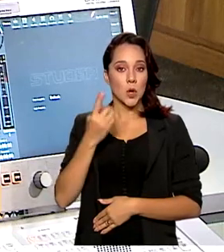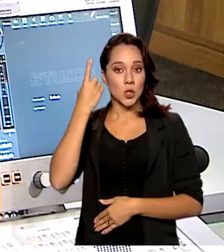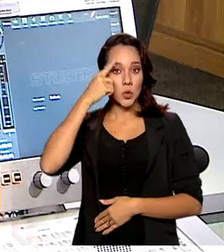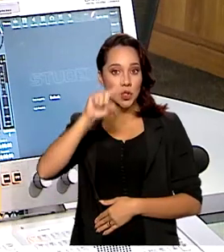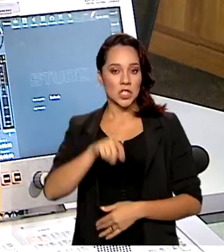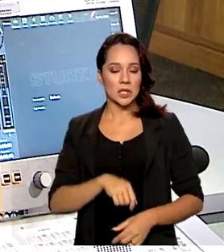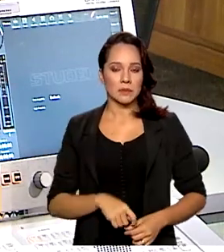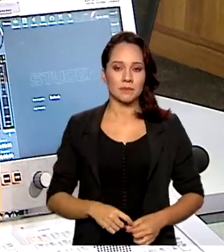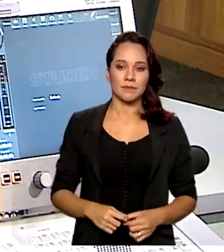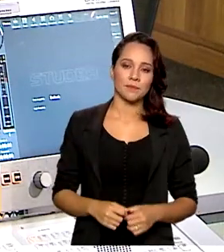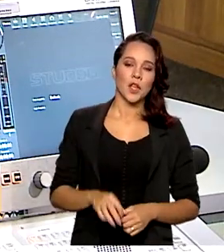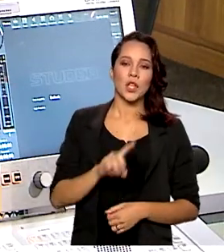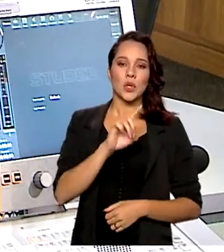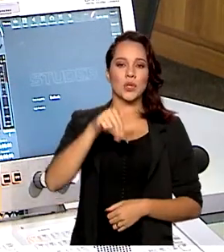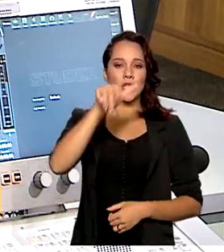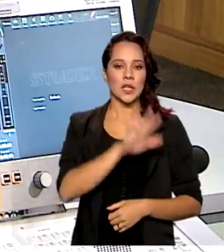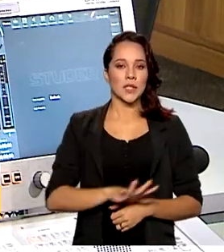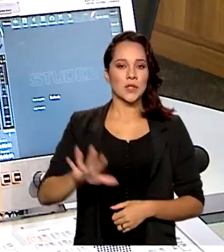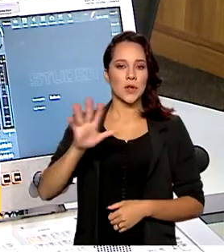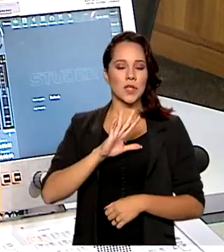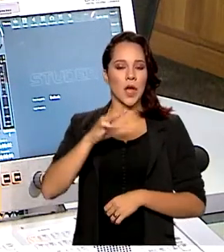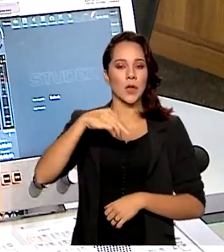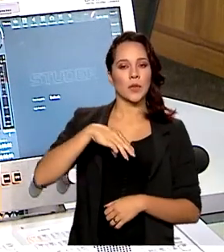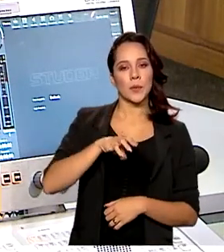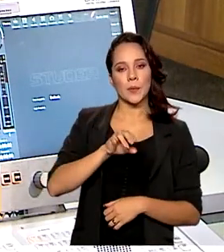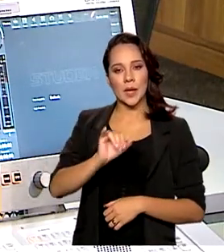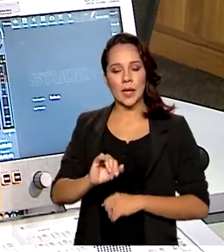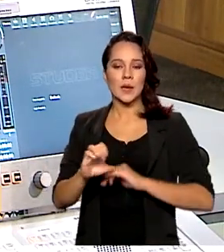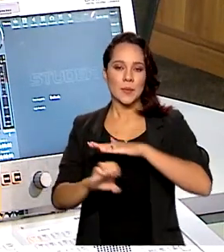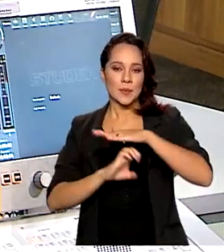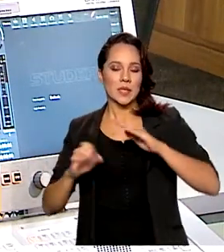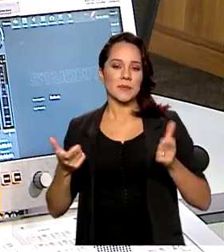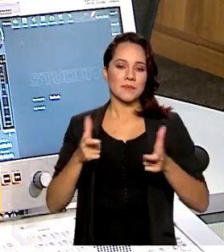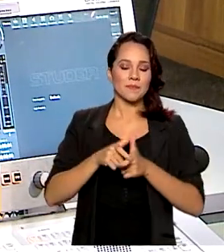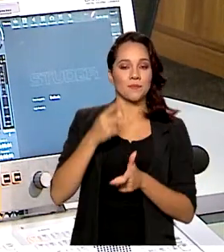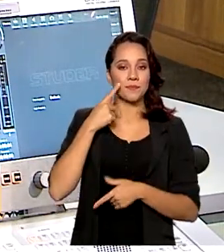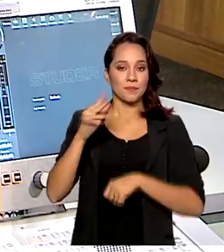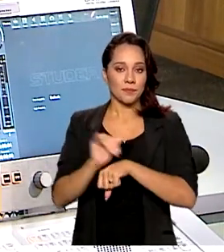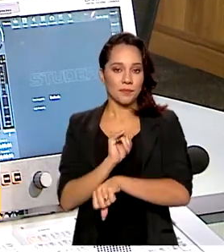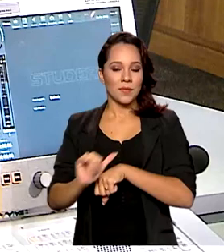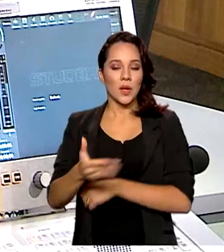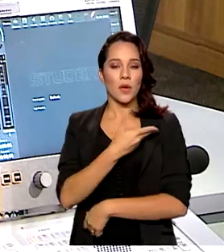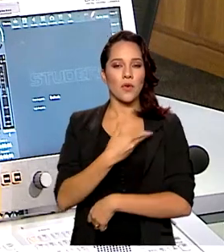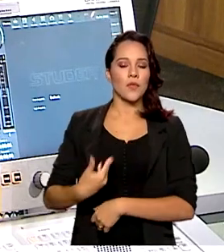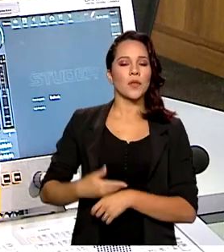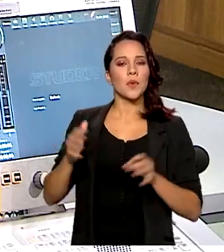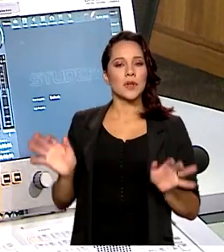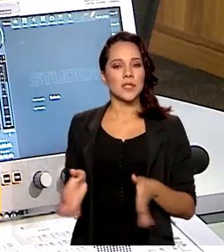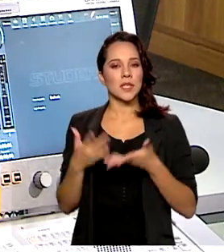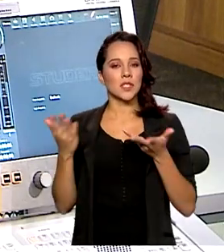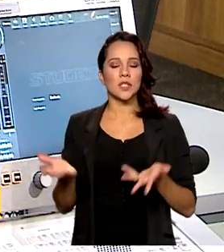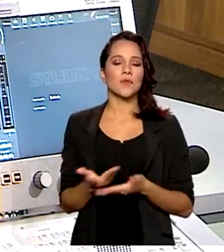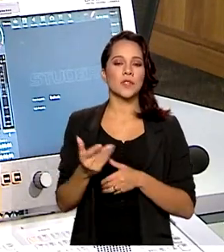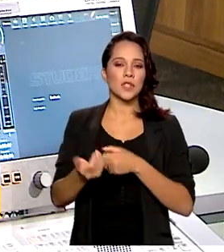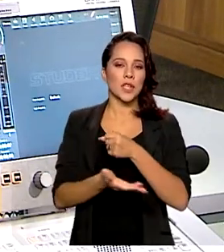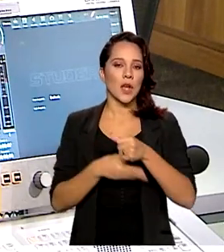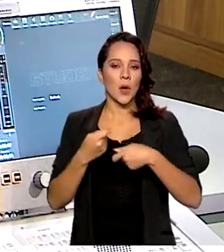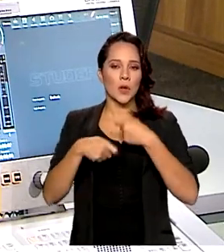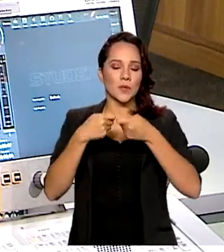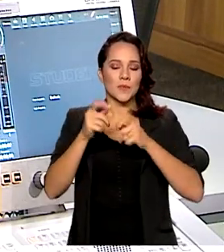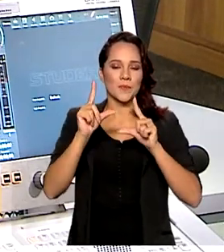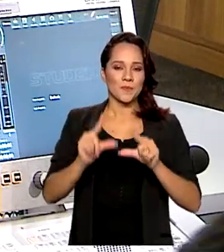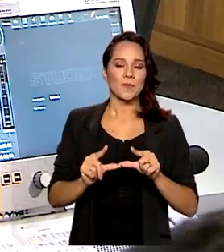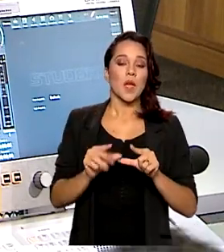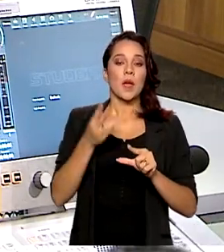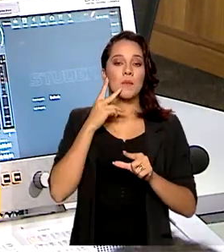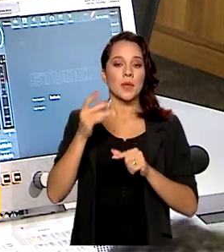dia. No Dia Nacional da Micro e Pequena Empresa, vamos falar sobre as medidas do governo para o incentivo de pequenos negócios. Tema da entrevista